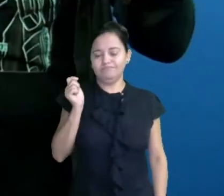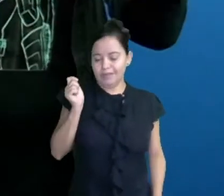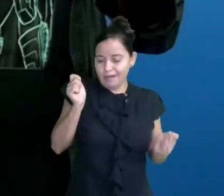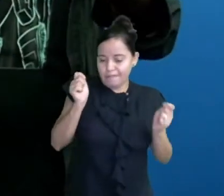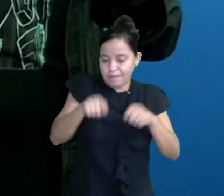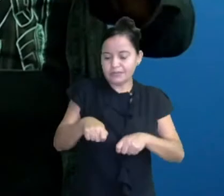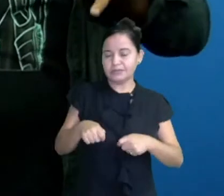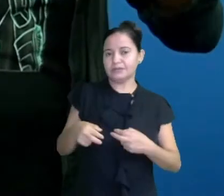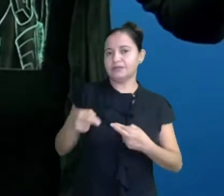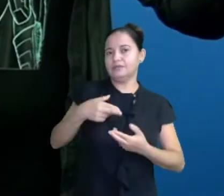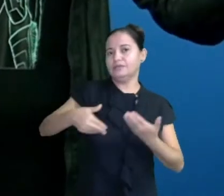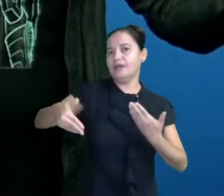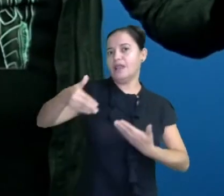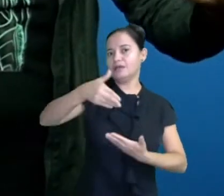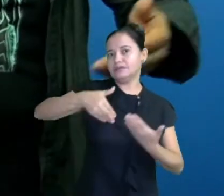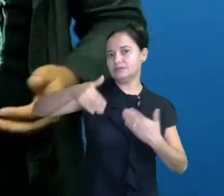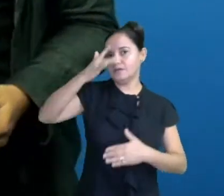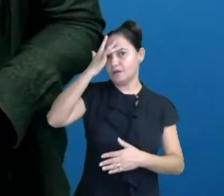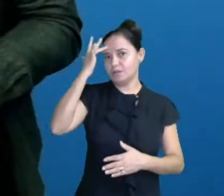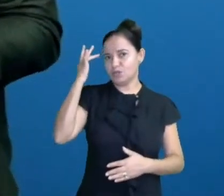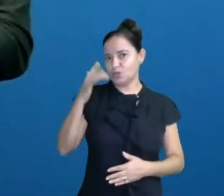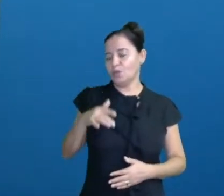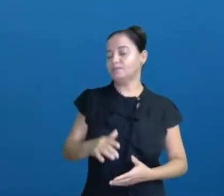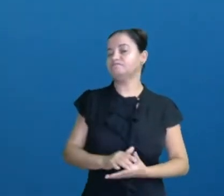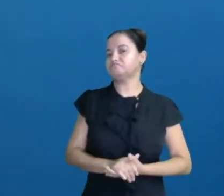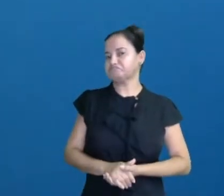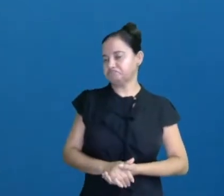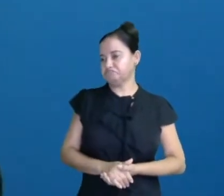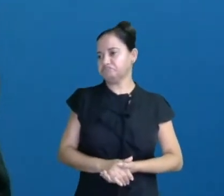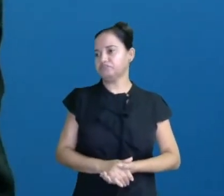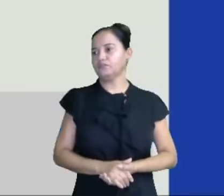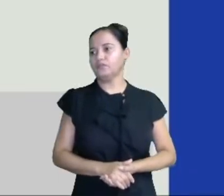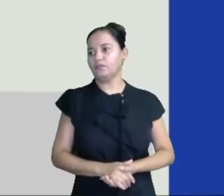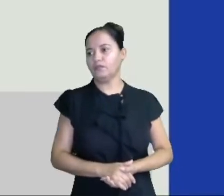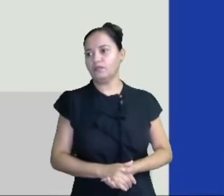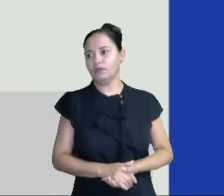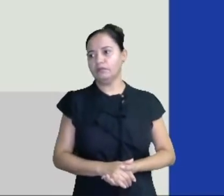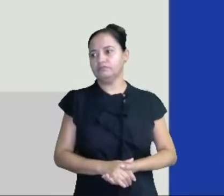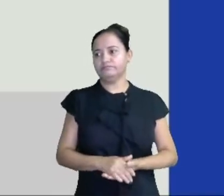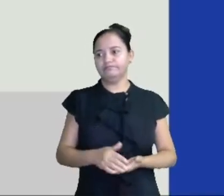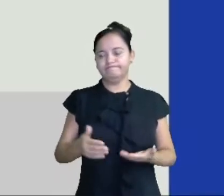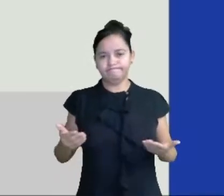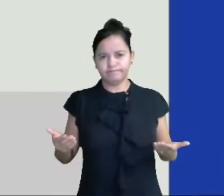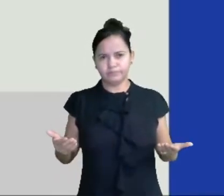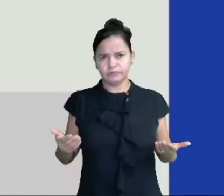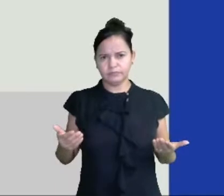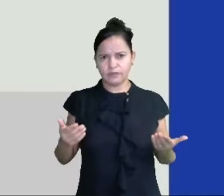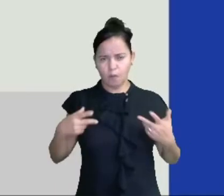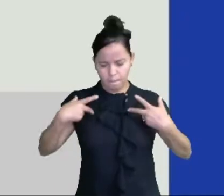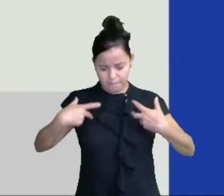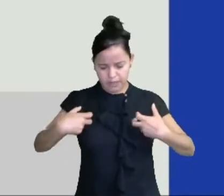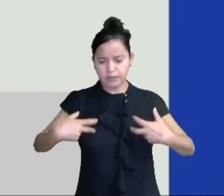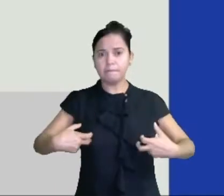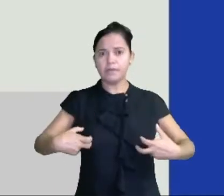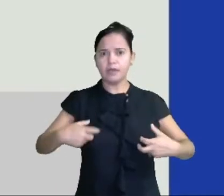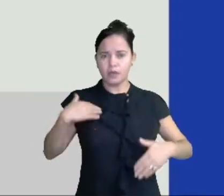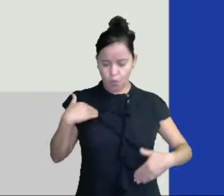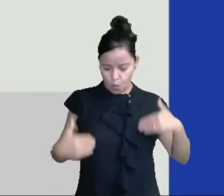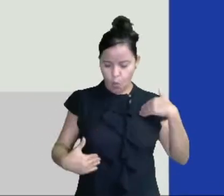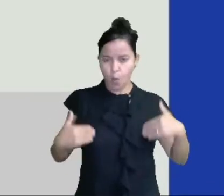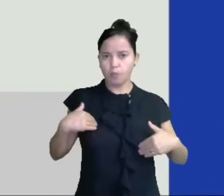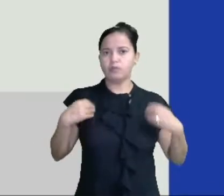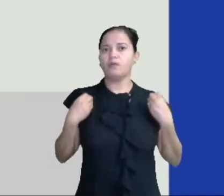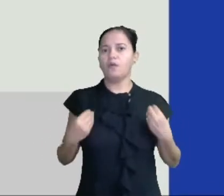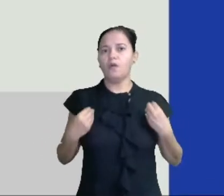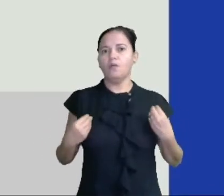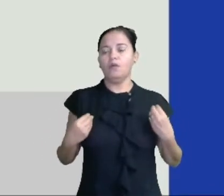de se relacionar com o outro e com os outros. Vamos lá, gente, o próximo slide. E aí, ó, sinais da puberdade. Aí no caso